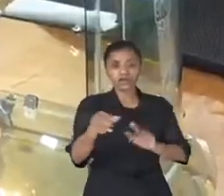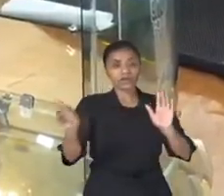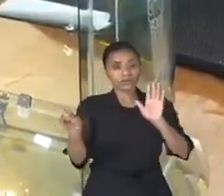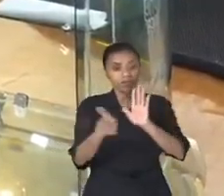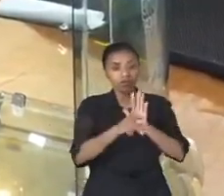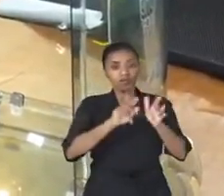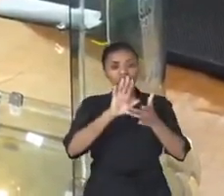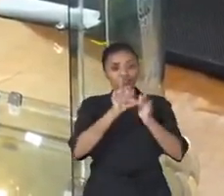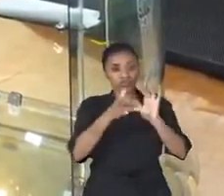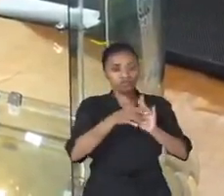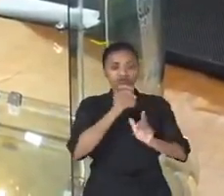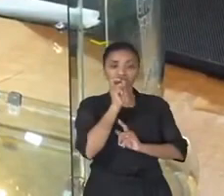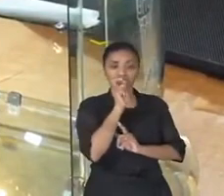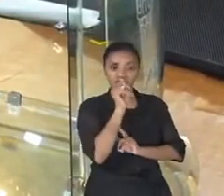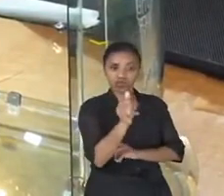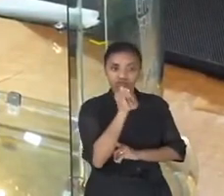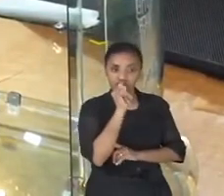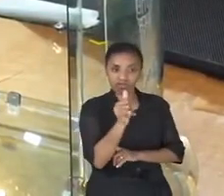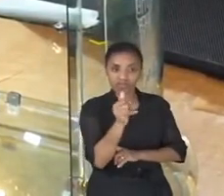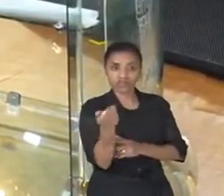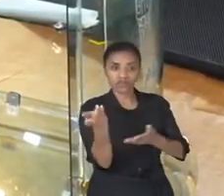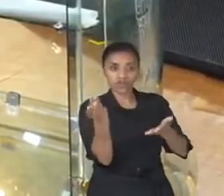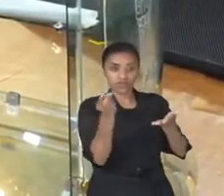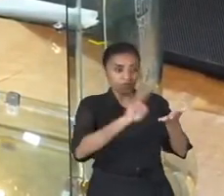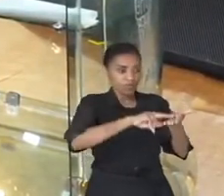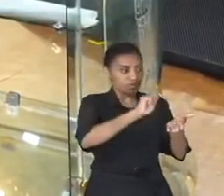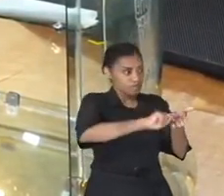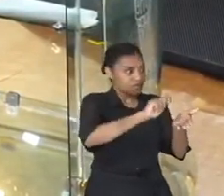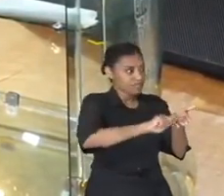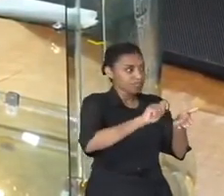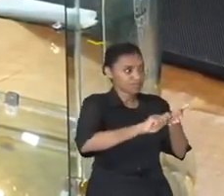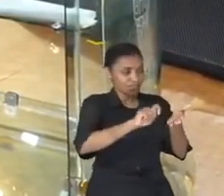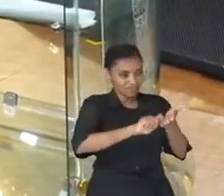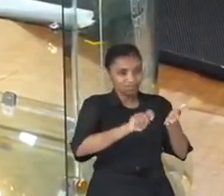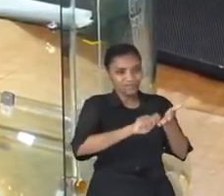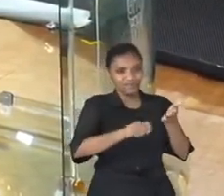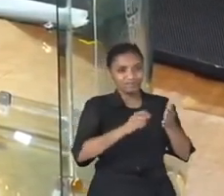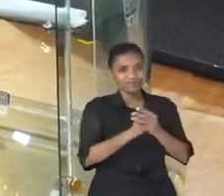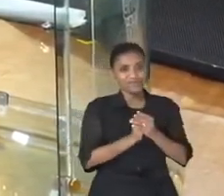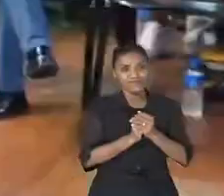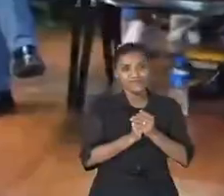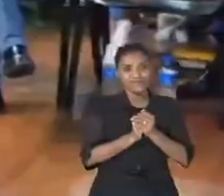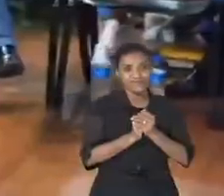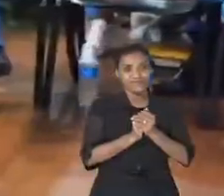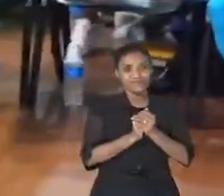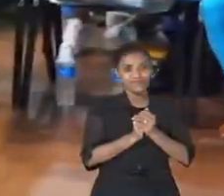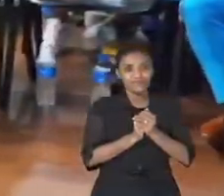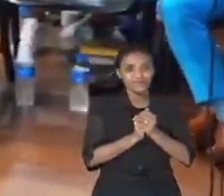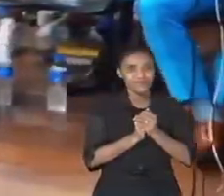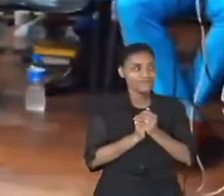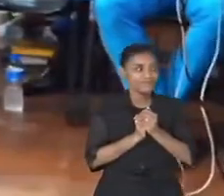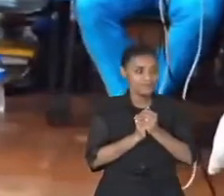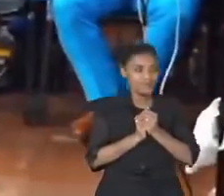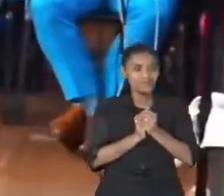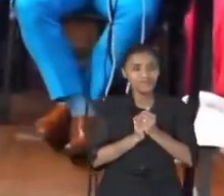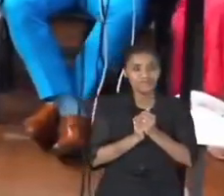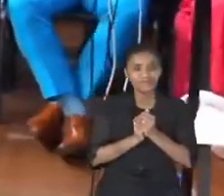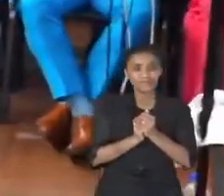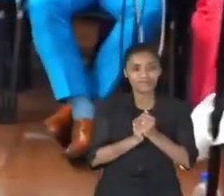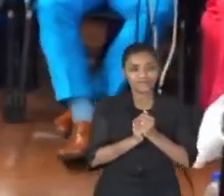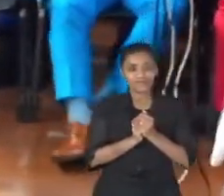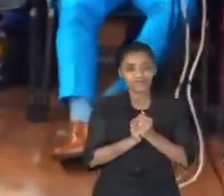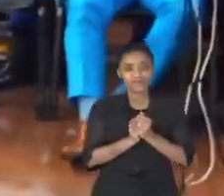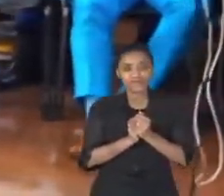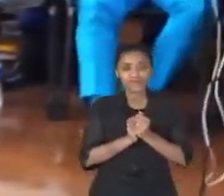boca dele. E assim foram transcritas para nós nesse lindo opúsculo que nós chamamos de Evangelho de João. Quem entendeu até aqui, diga: eu